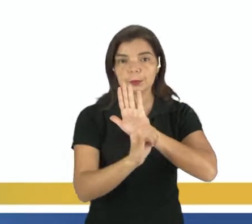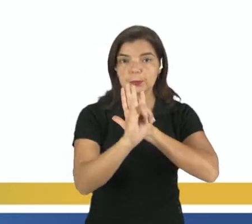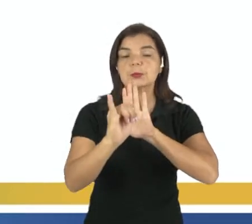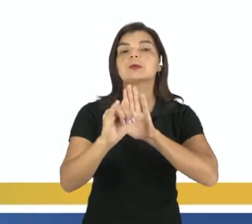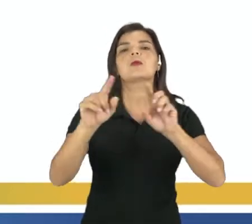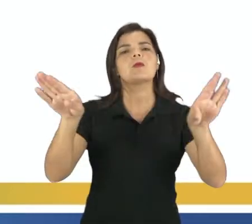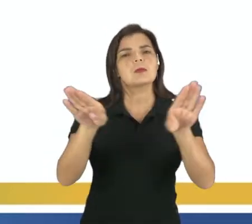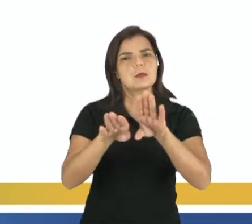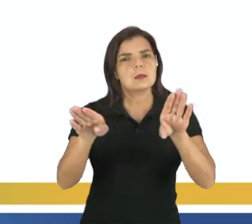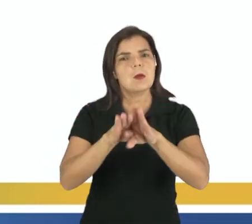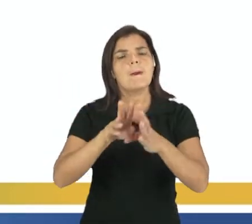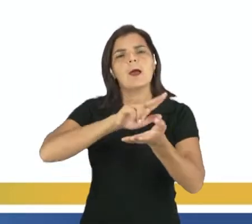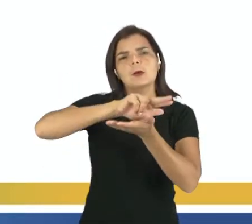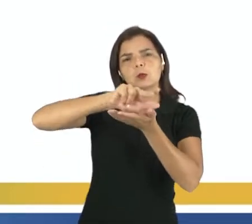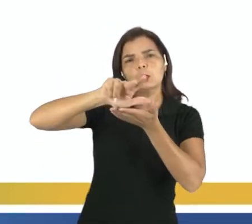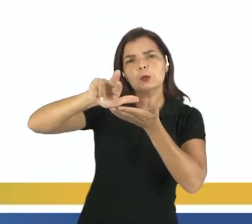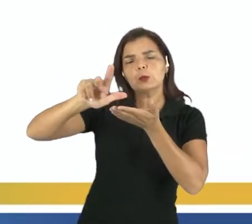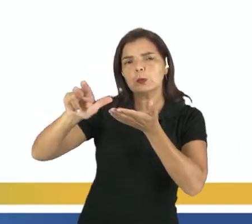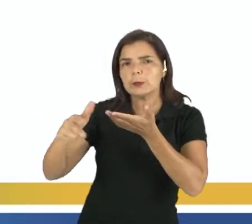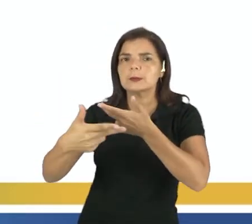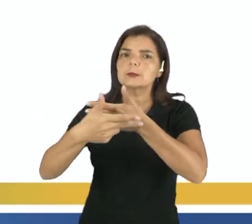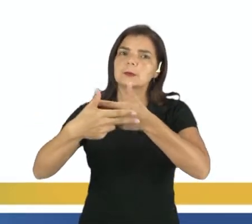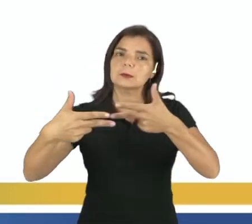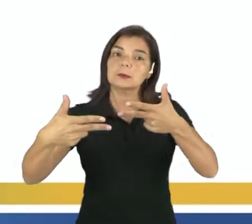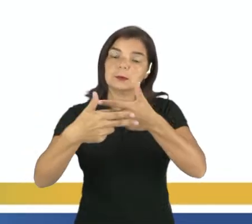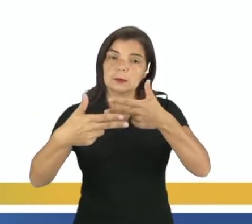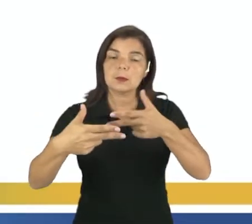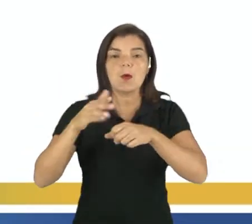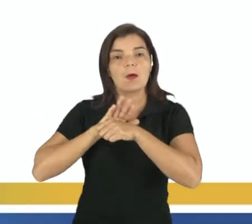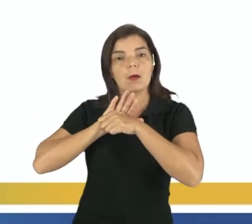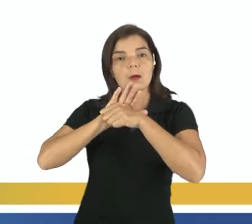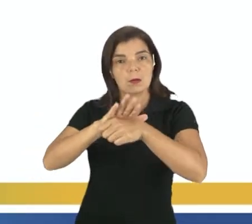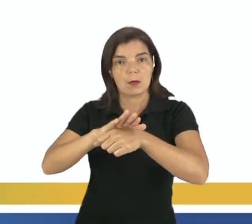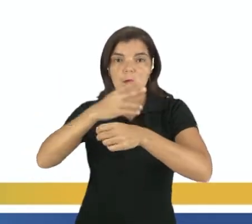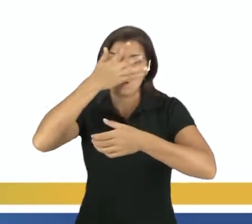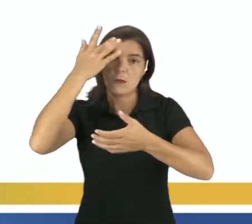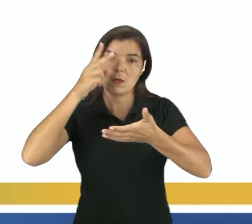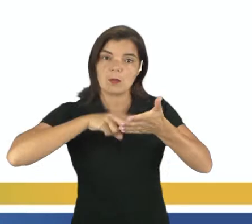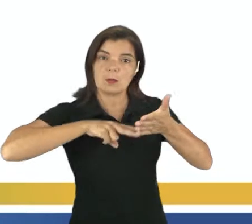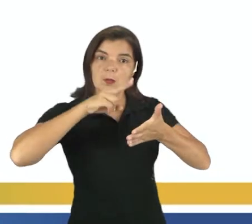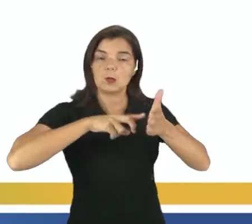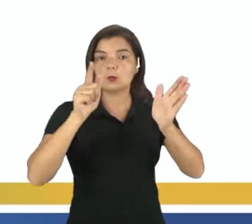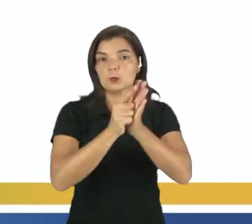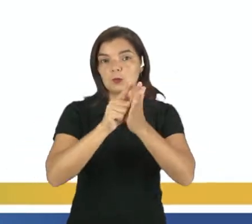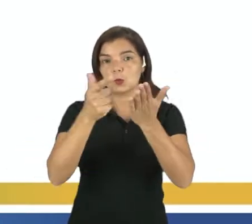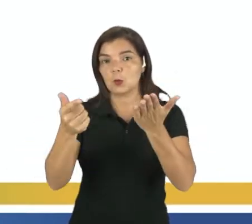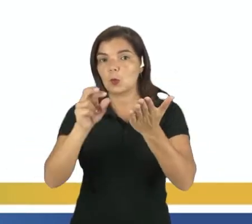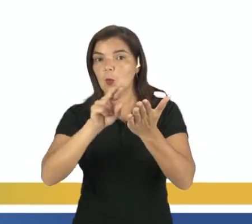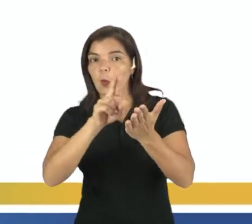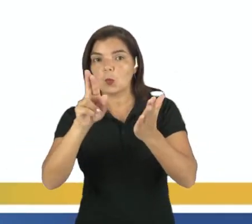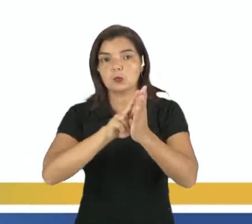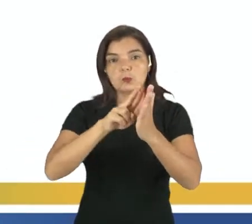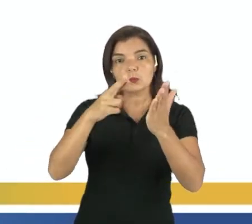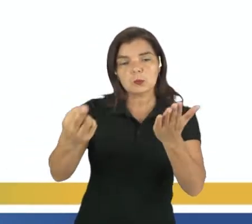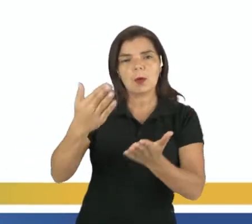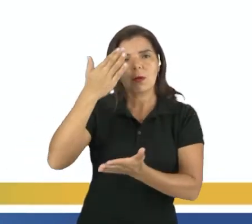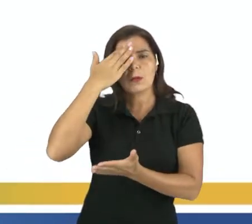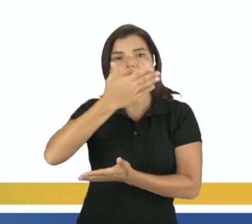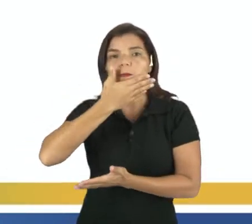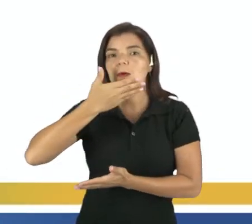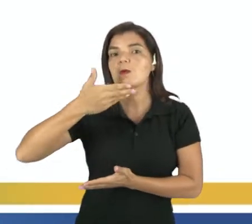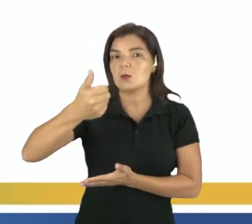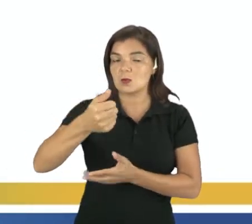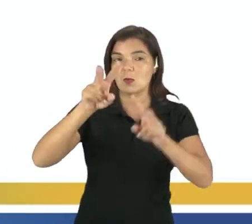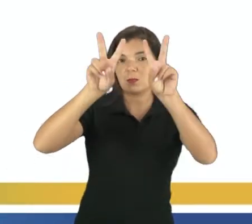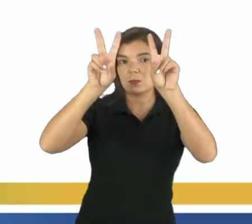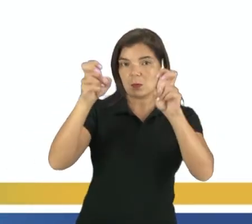adicionais, motivos e diversos outros fatores que auxiliem o leitor de um jornal ou revista a entender melhor